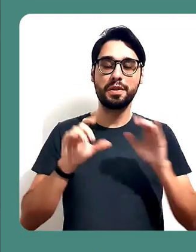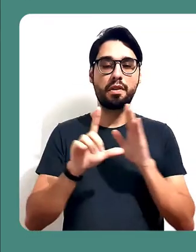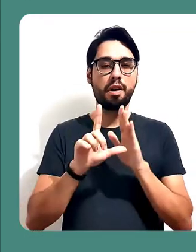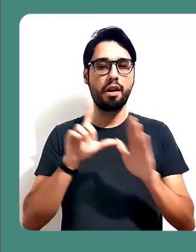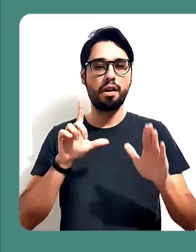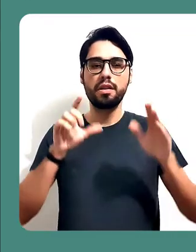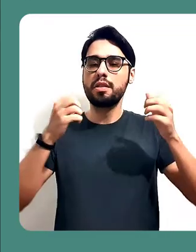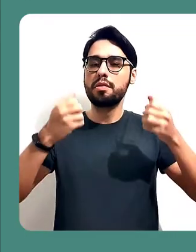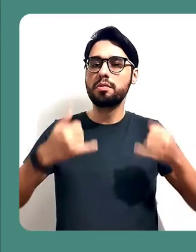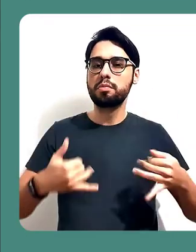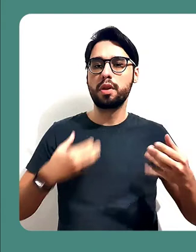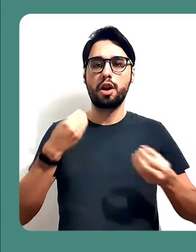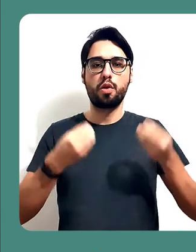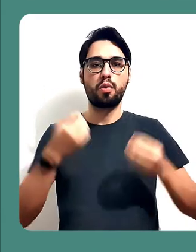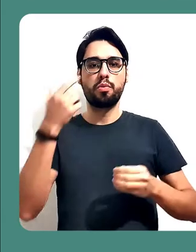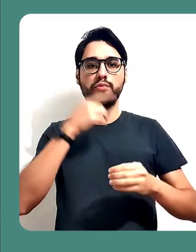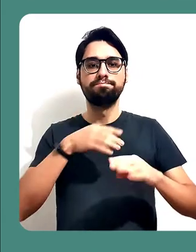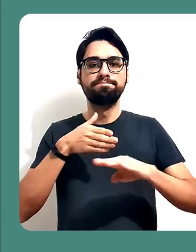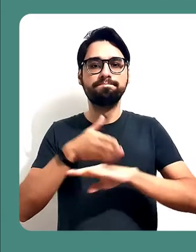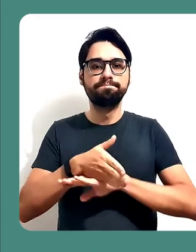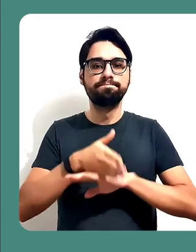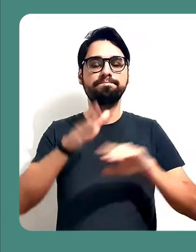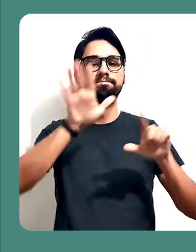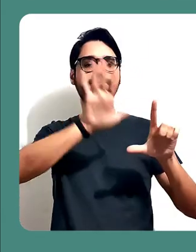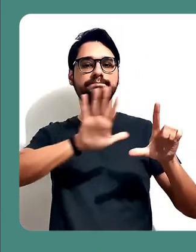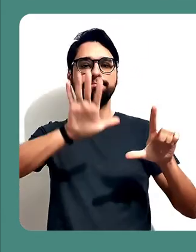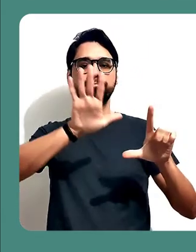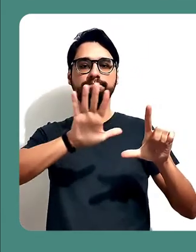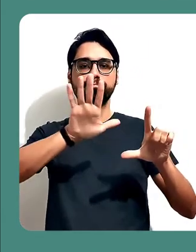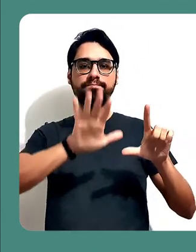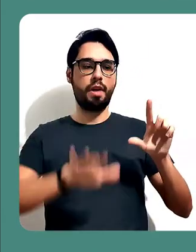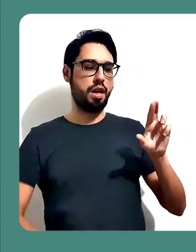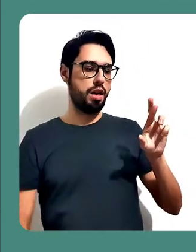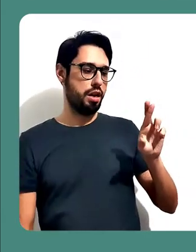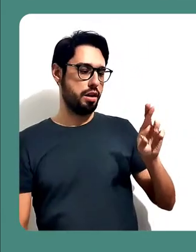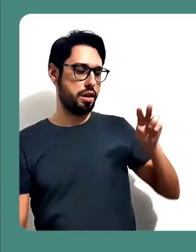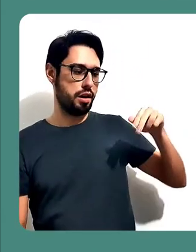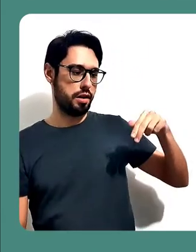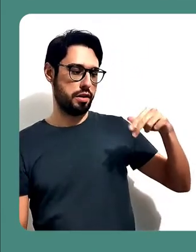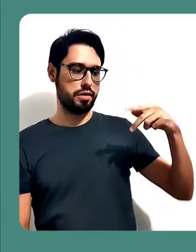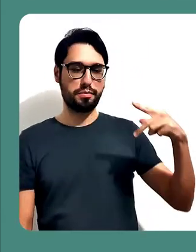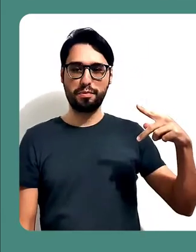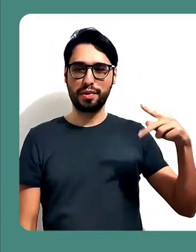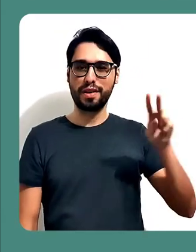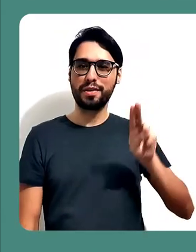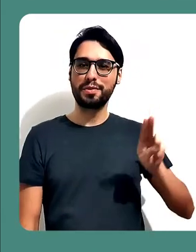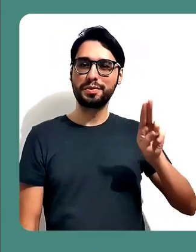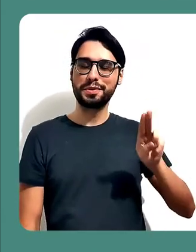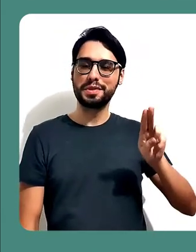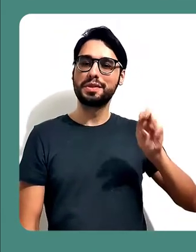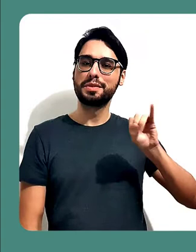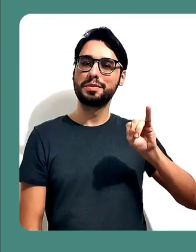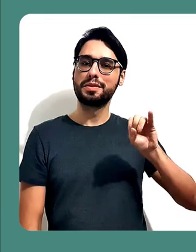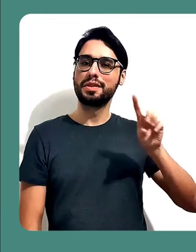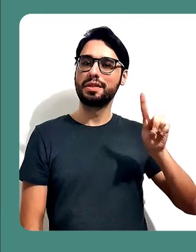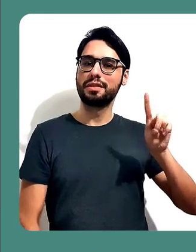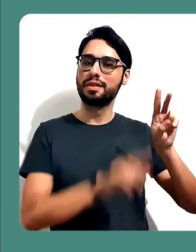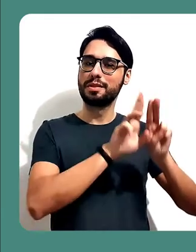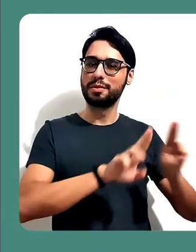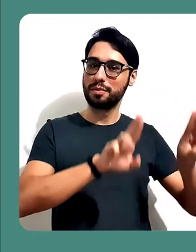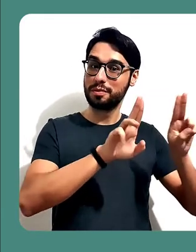oi pessoal anteriormente eu expliquei para vocês como ingressar no sistema daweb com da conferência web da rnp